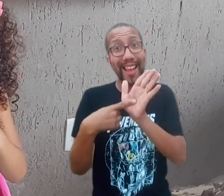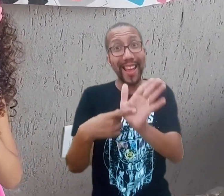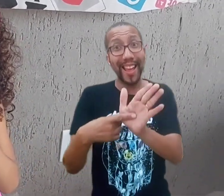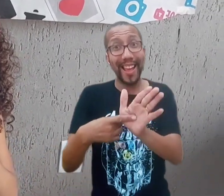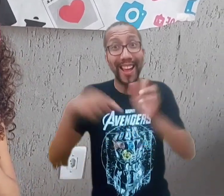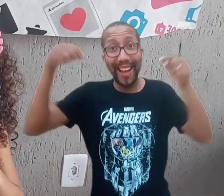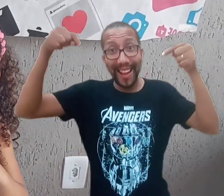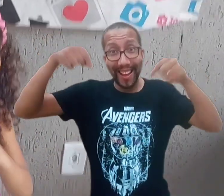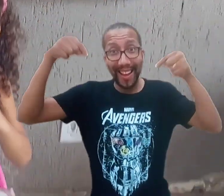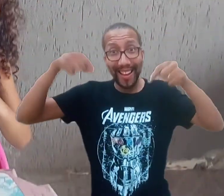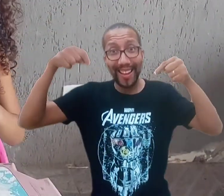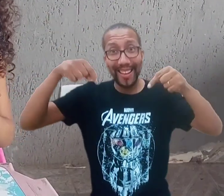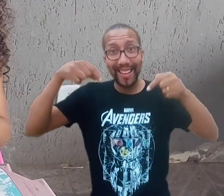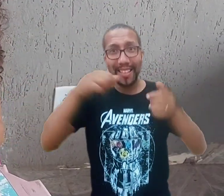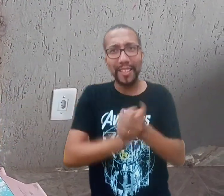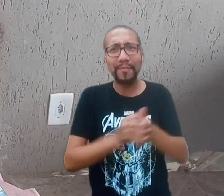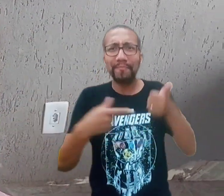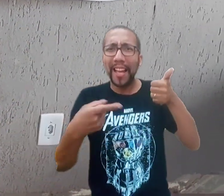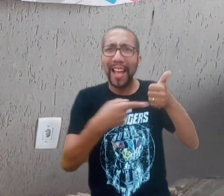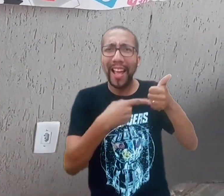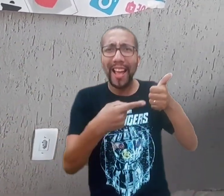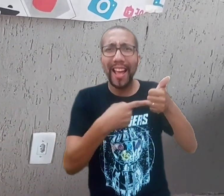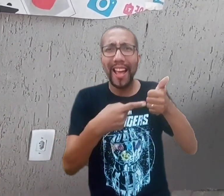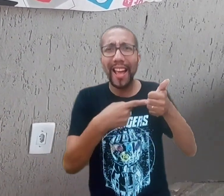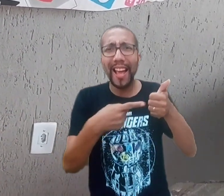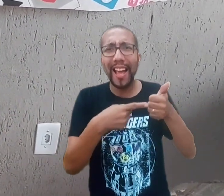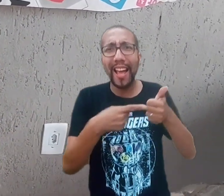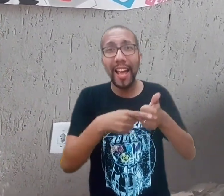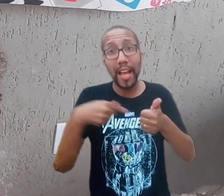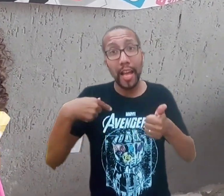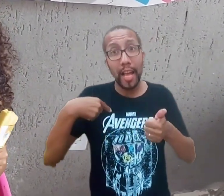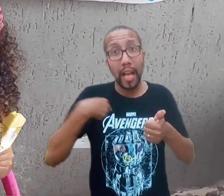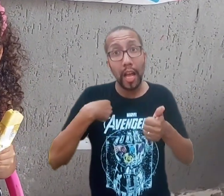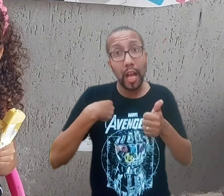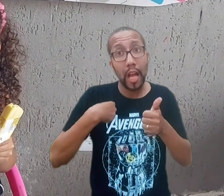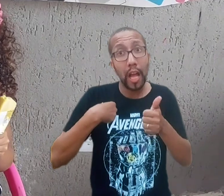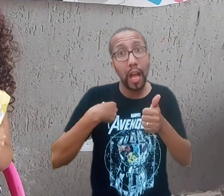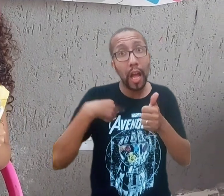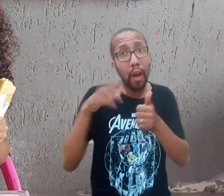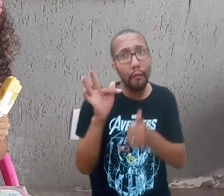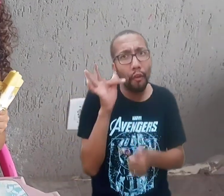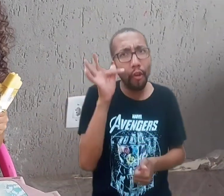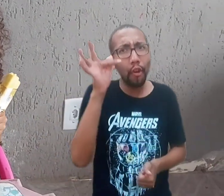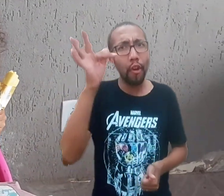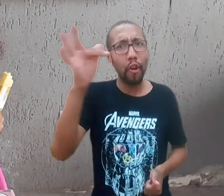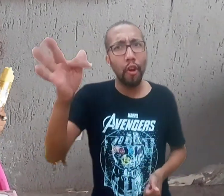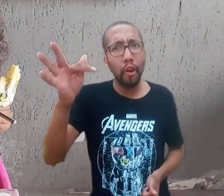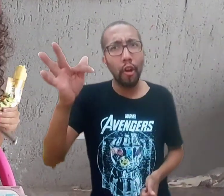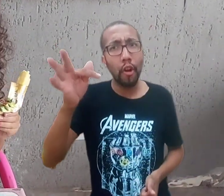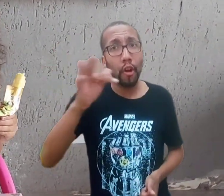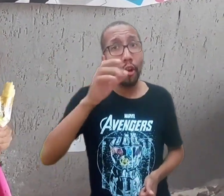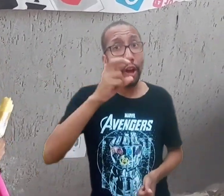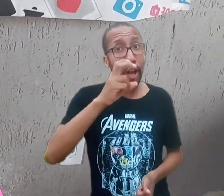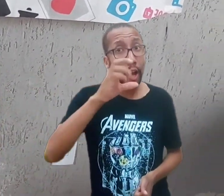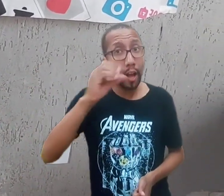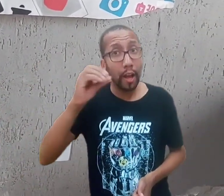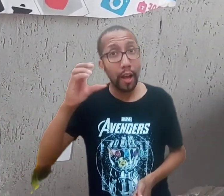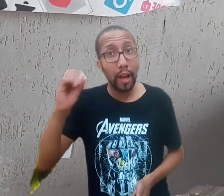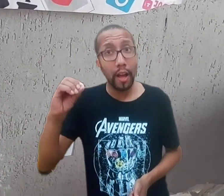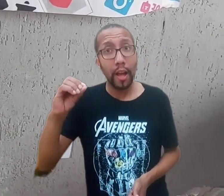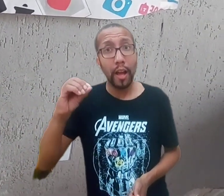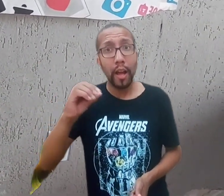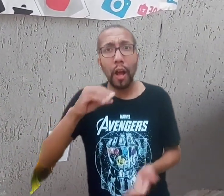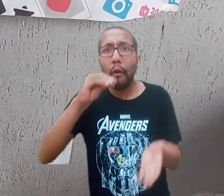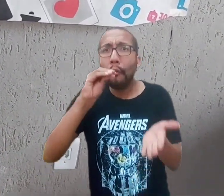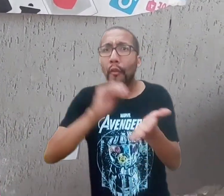Né? Deixa bastante like. A gente tá rumo a 500 inscritos. Pessoal, só falta 20 inscritos pra chegar a 500. Então